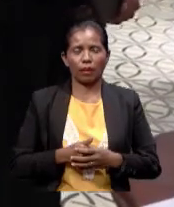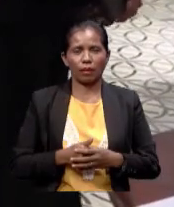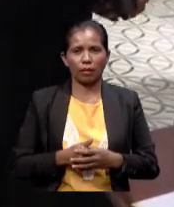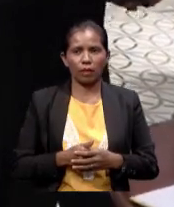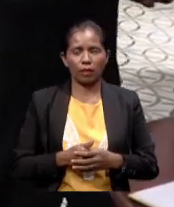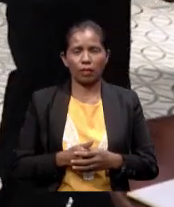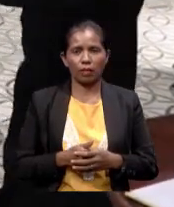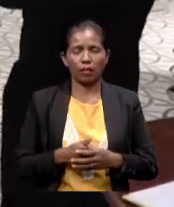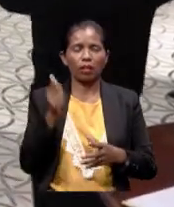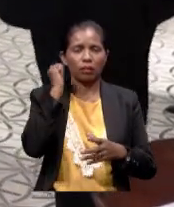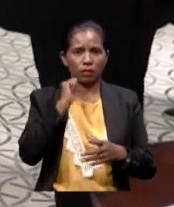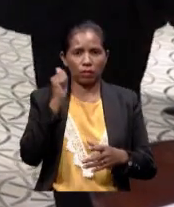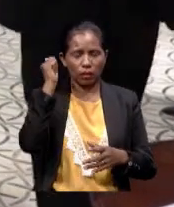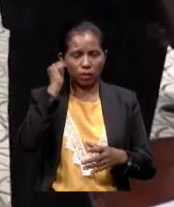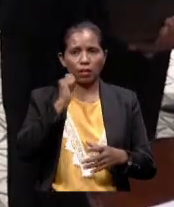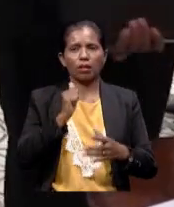ASEAN